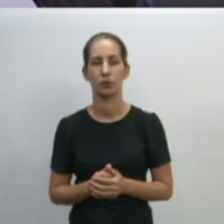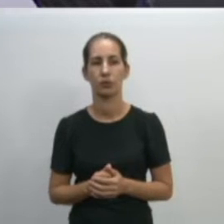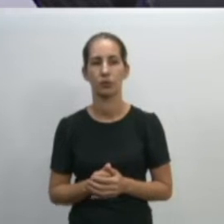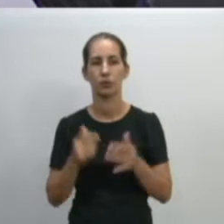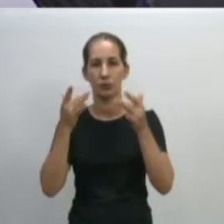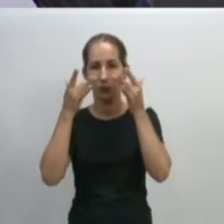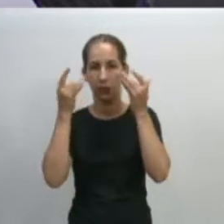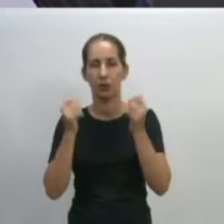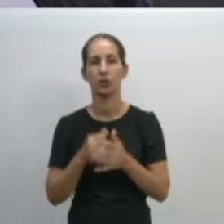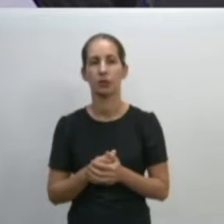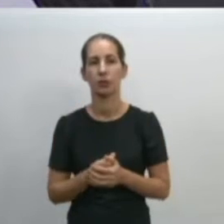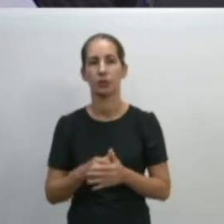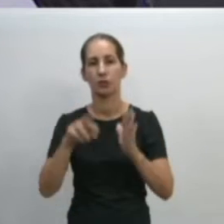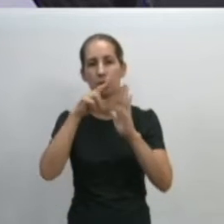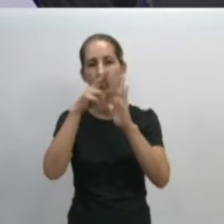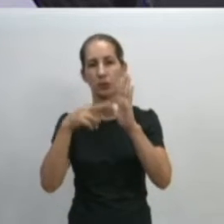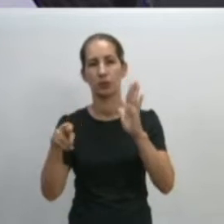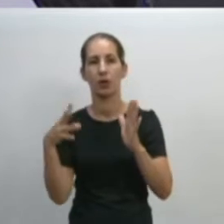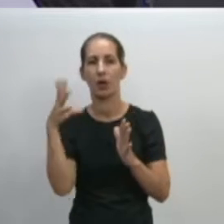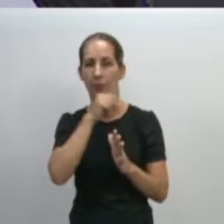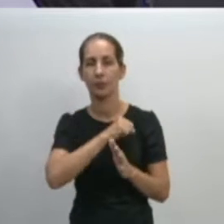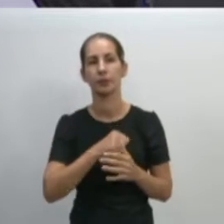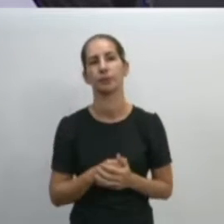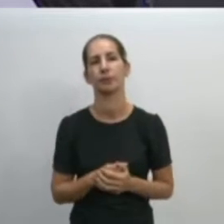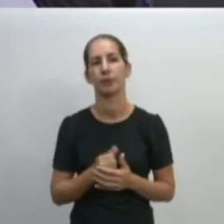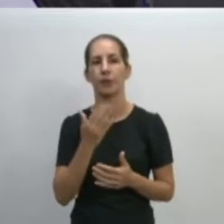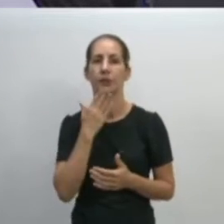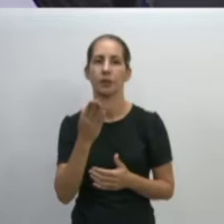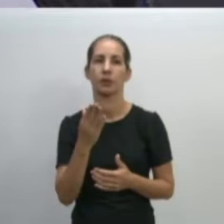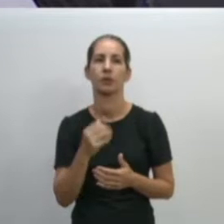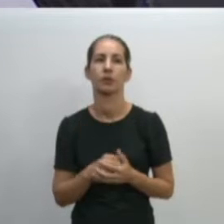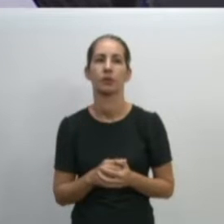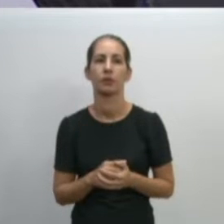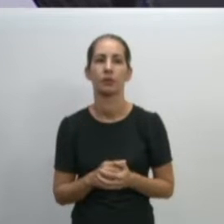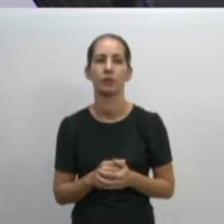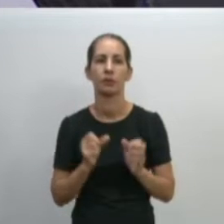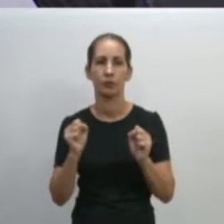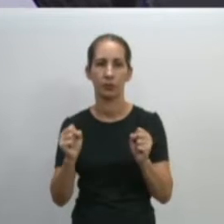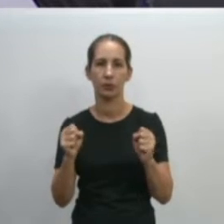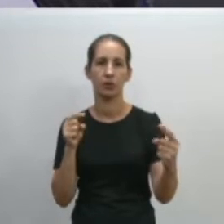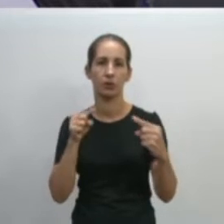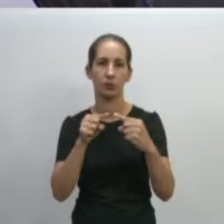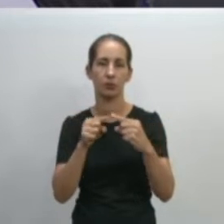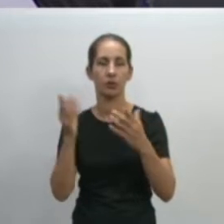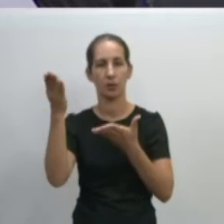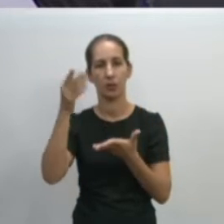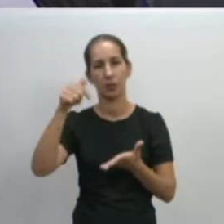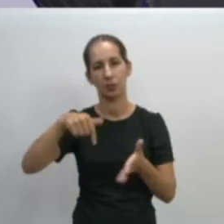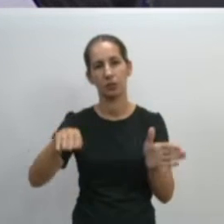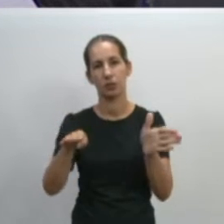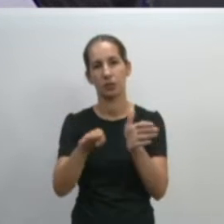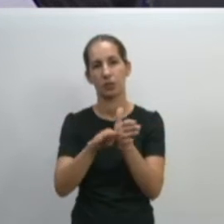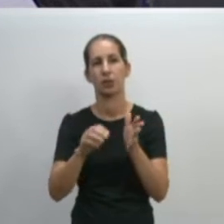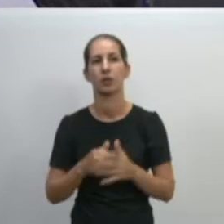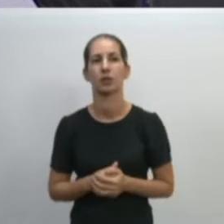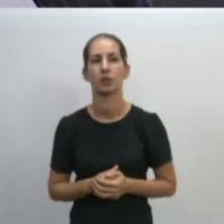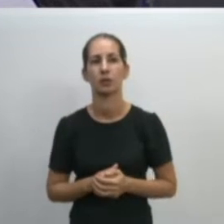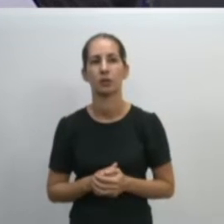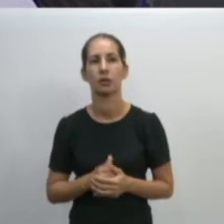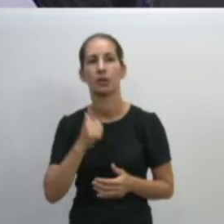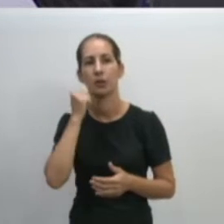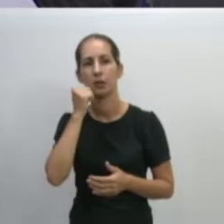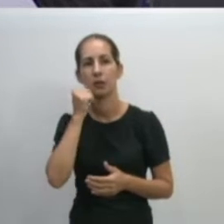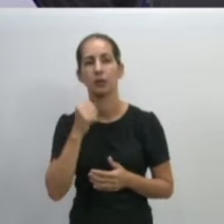prazo é bem breve, e aí ele pediria a urgência, que é para coincidir com a vinda dele aqui em